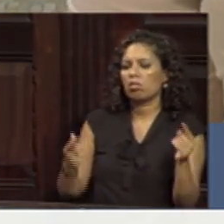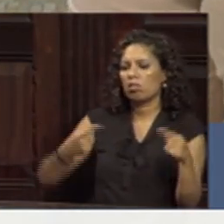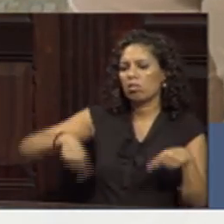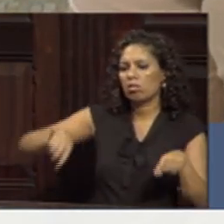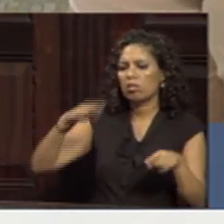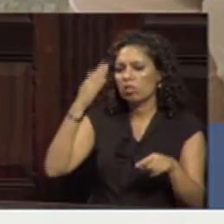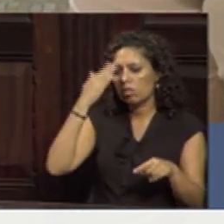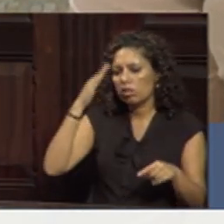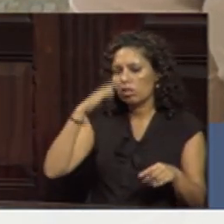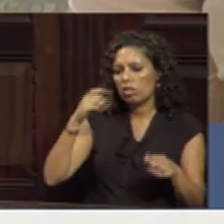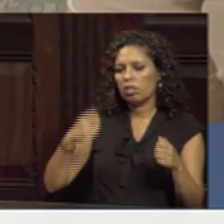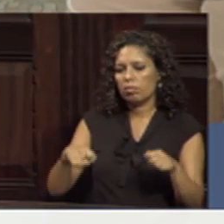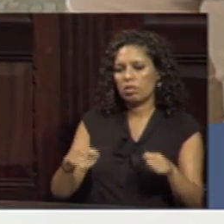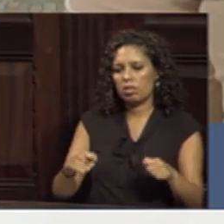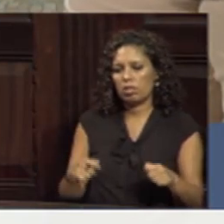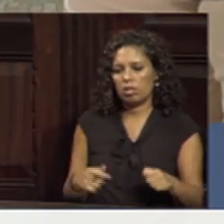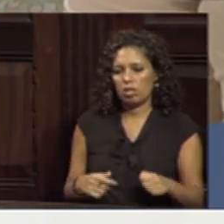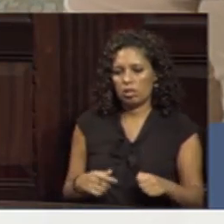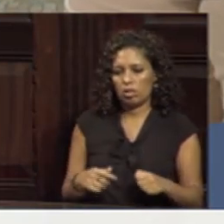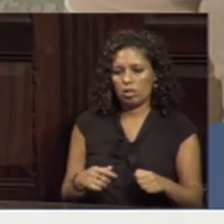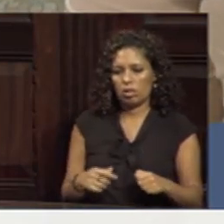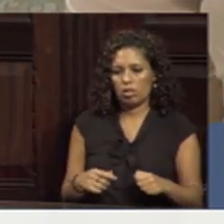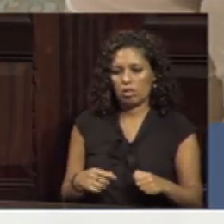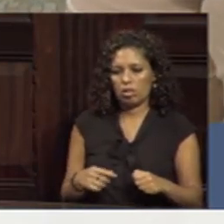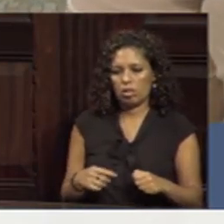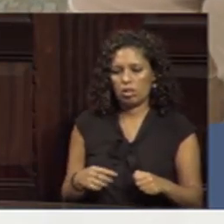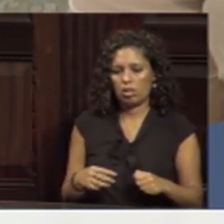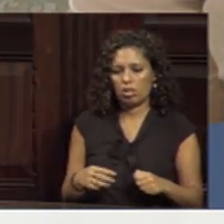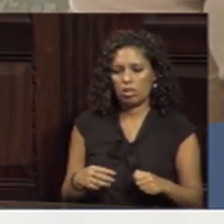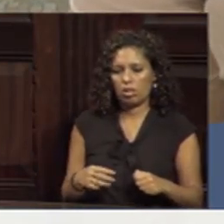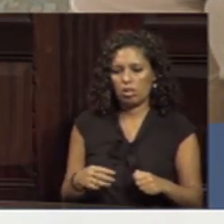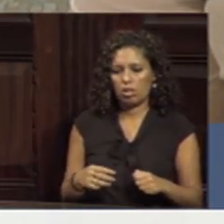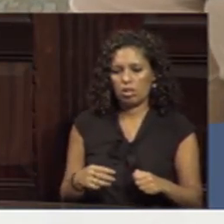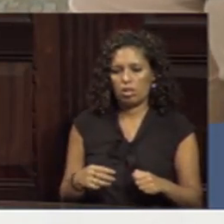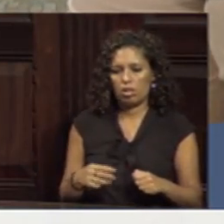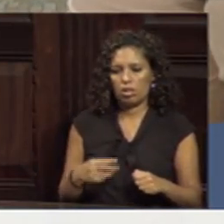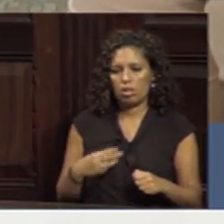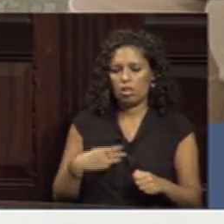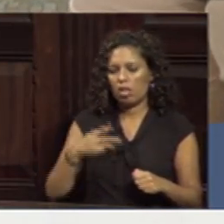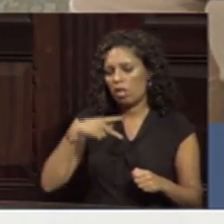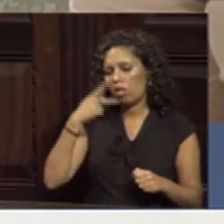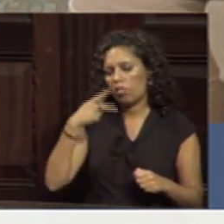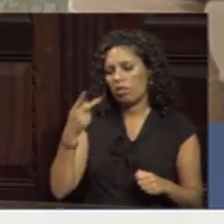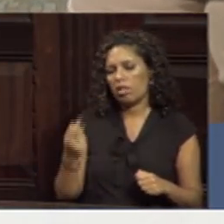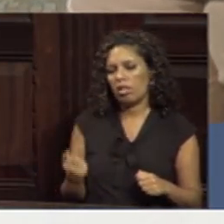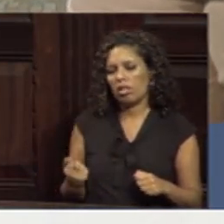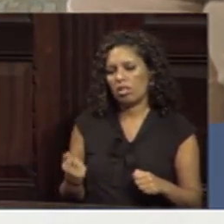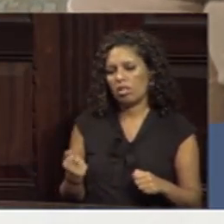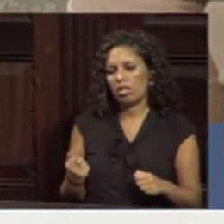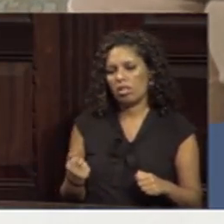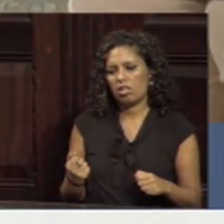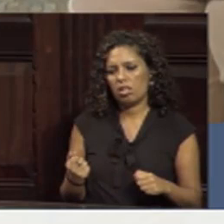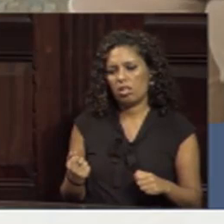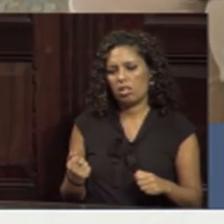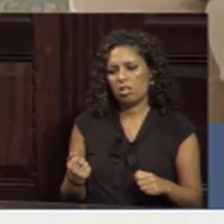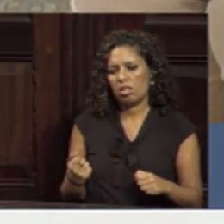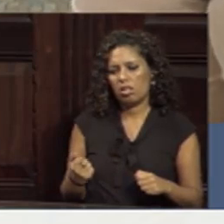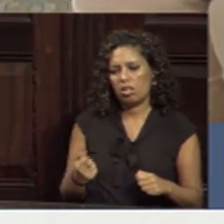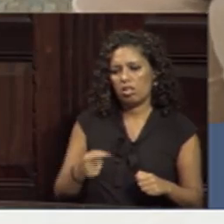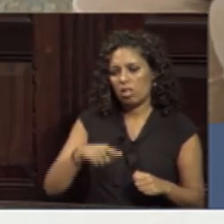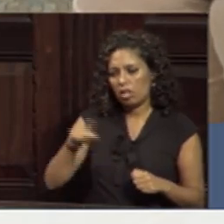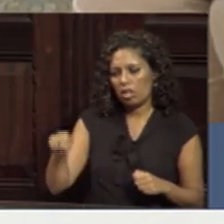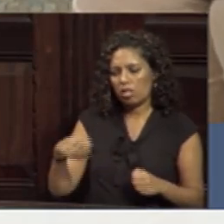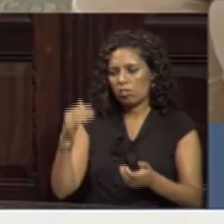mulher. E uma eu já amo há 30 anos, que é a minha mulher. Mas vou dizer um negócio para vocês. Exterminaram